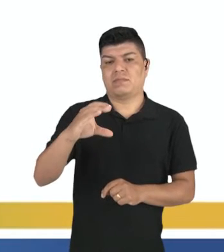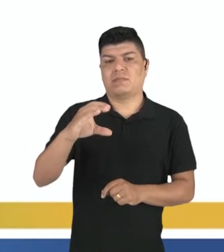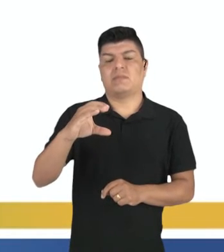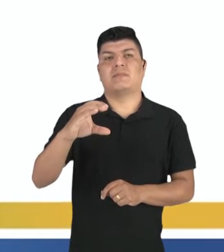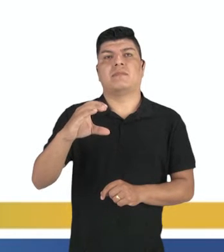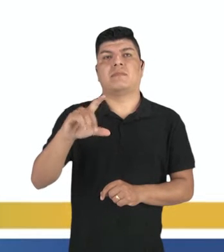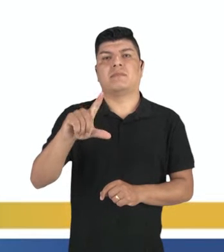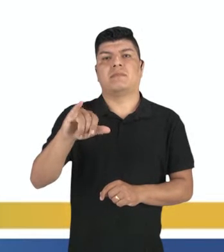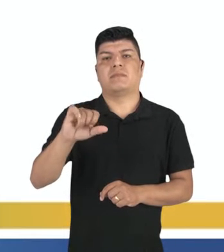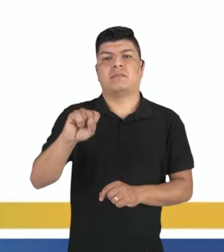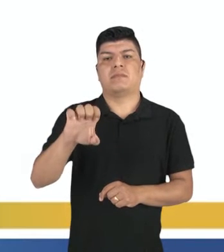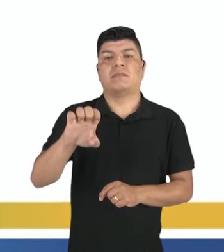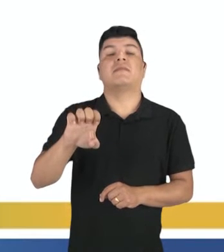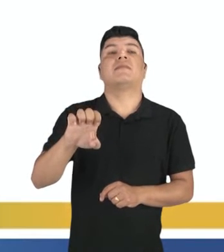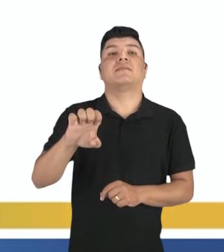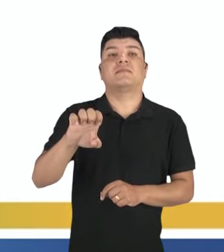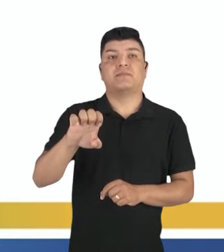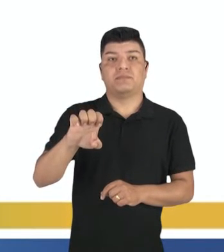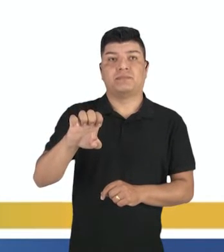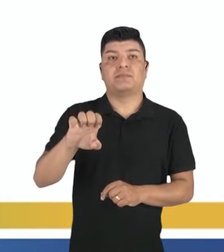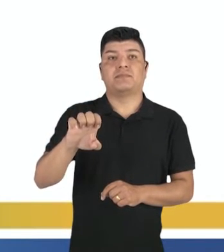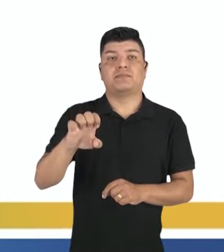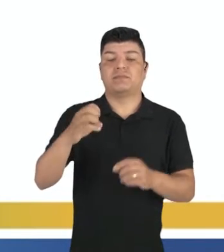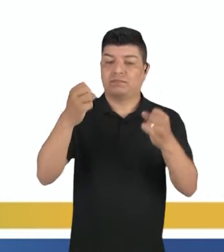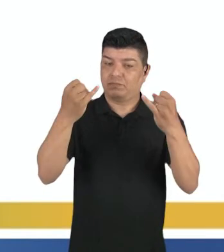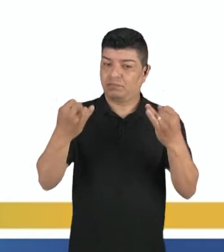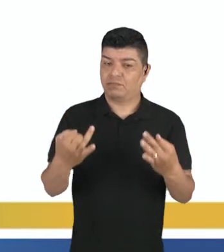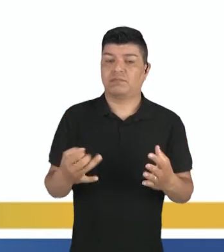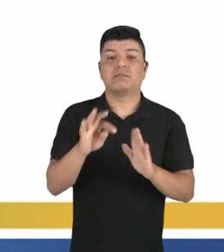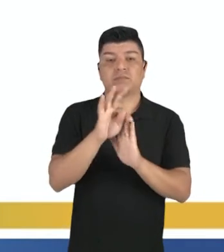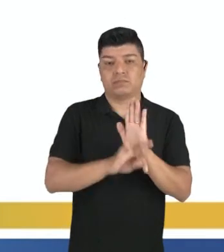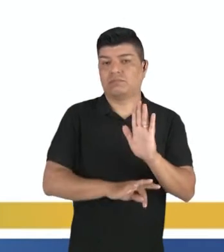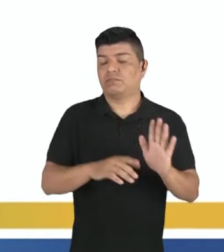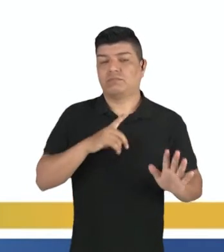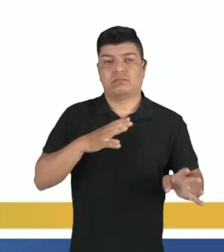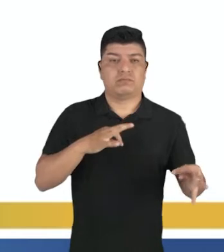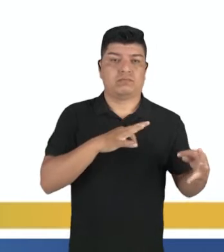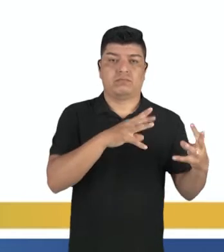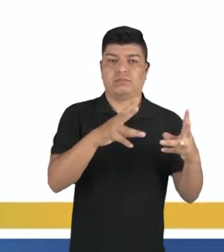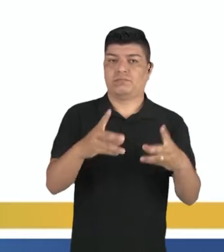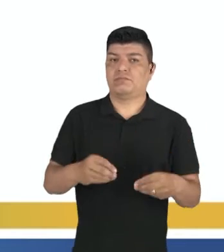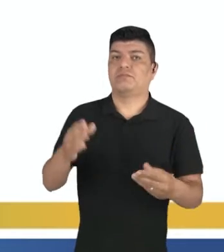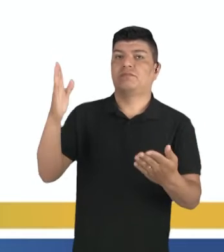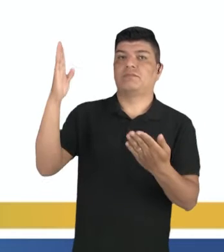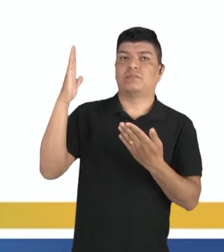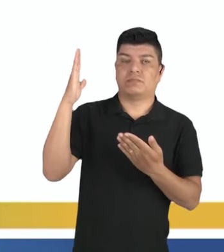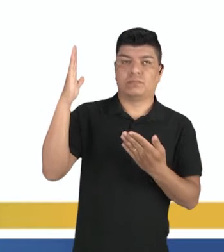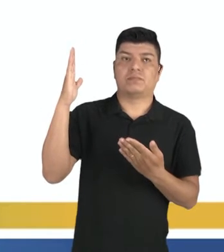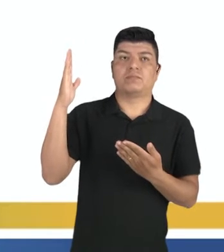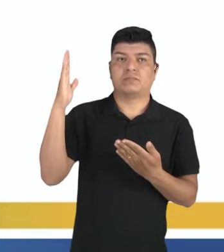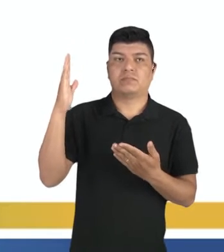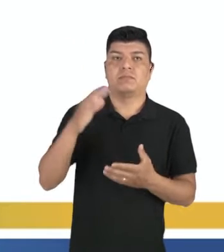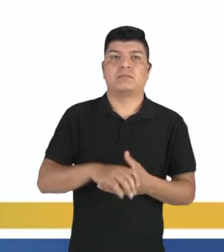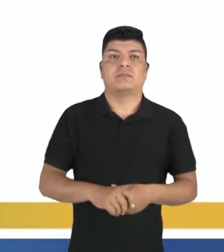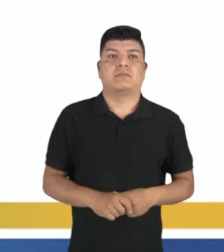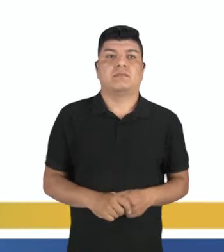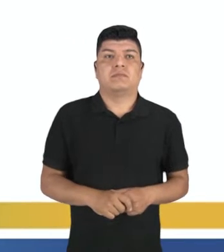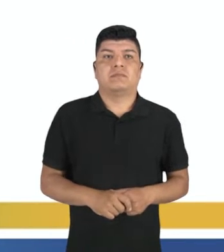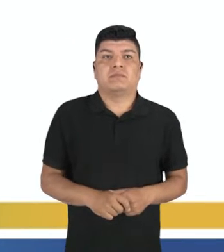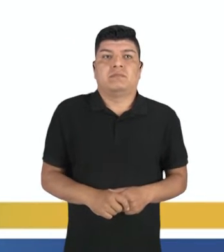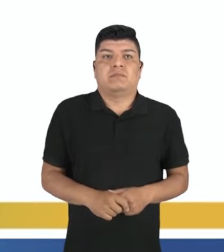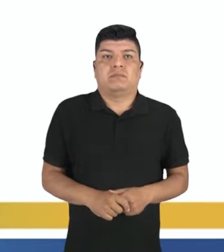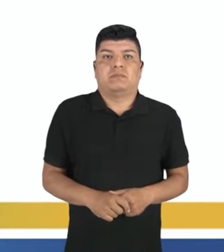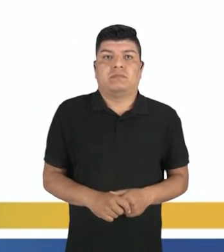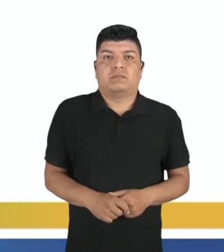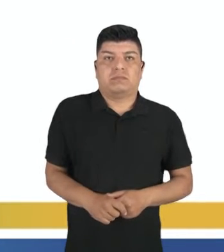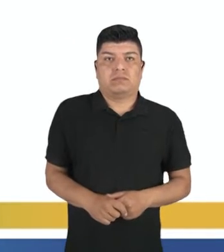para vocês. Ó. Vai dizer o que é próclise, o que é ênclise e o que é mesóclise. O que ele